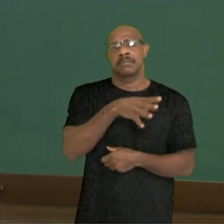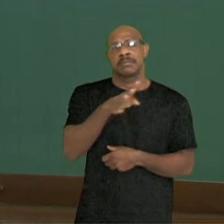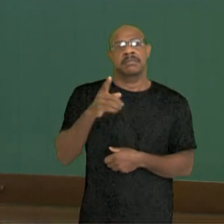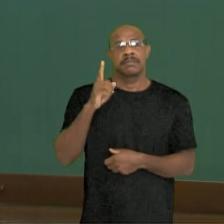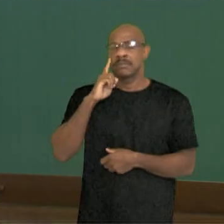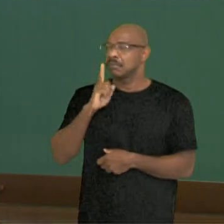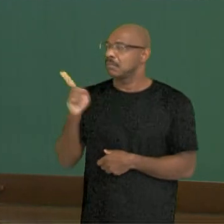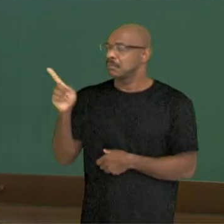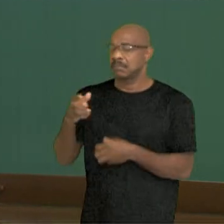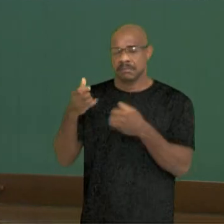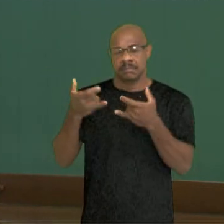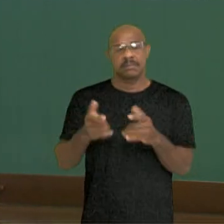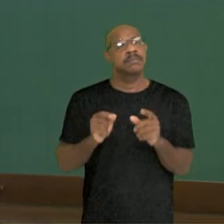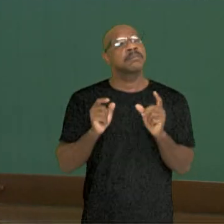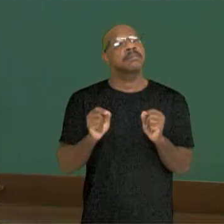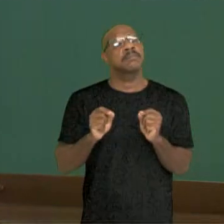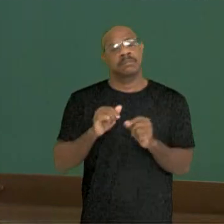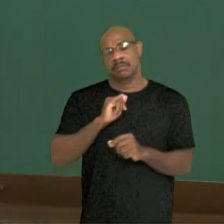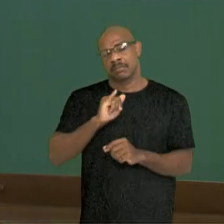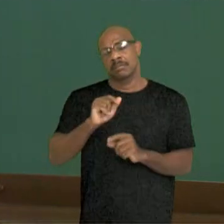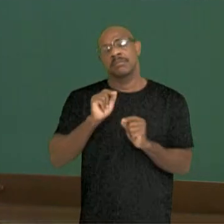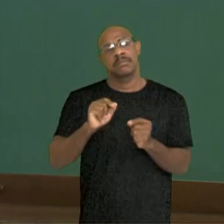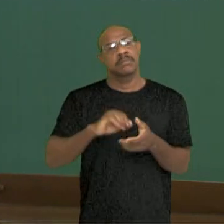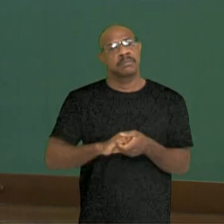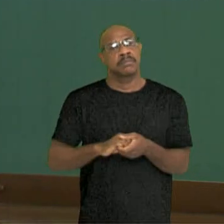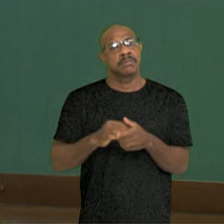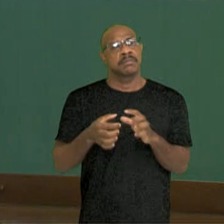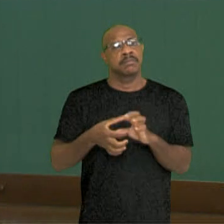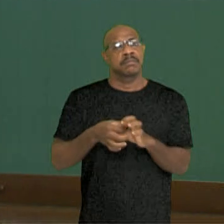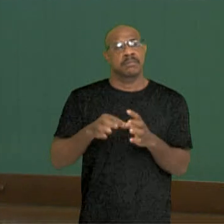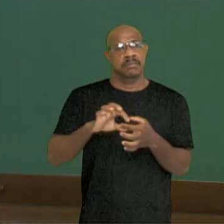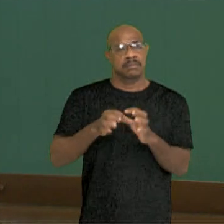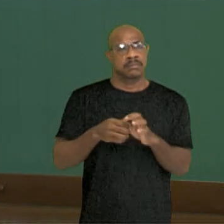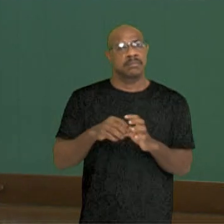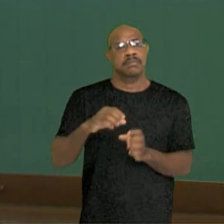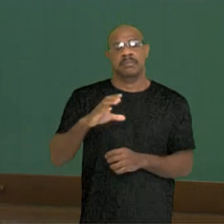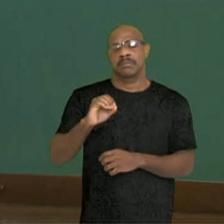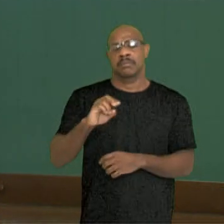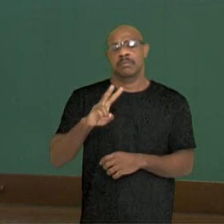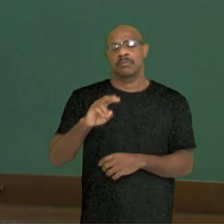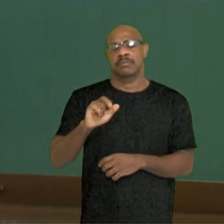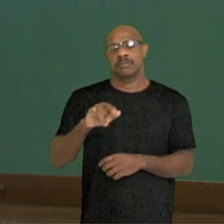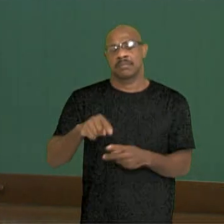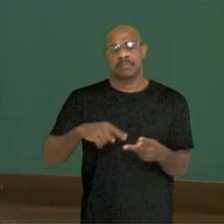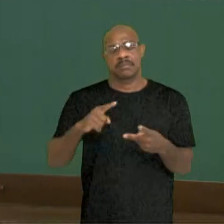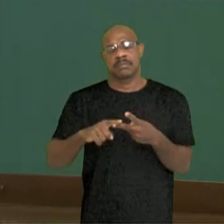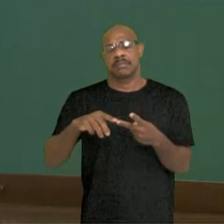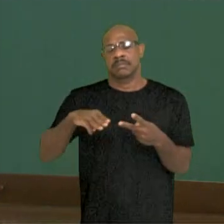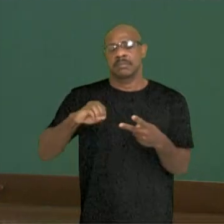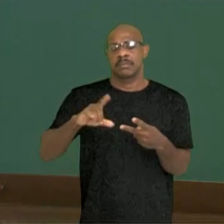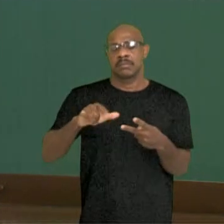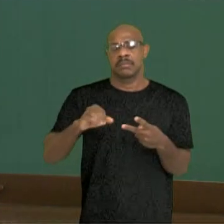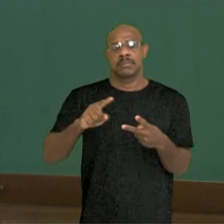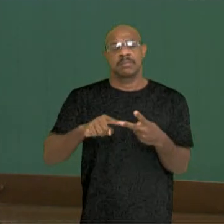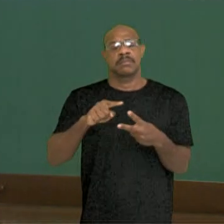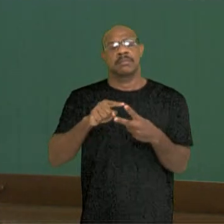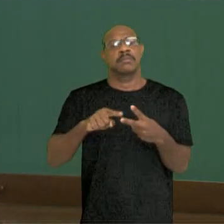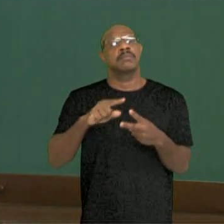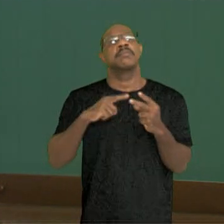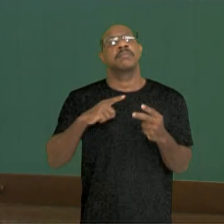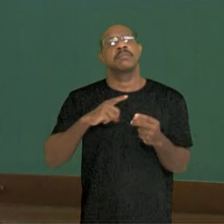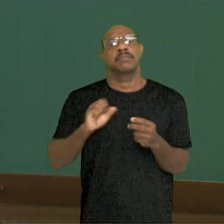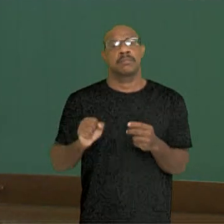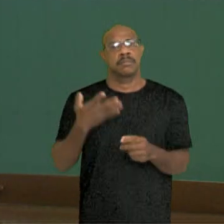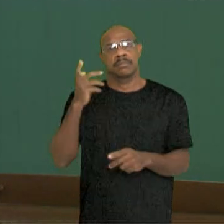vou lhe dizer. A ligação covalente ou molecular, ela ocorre geralmente com